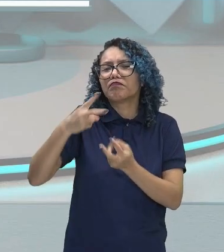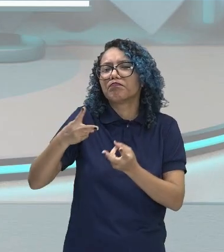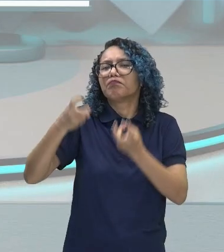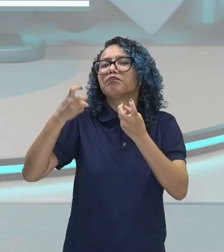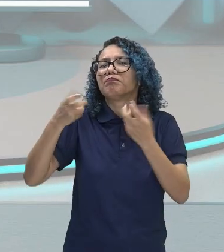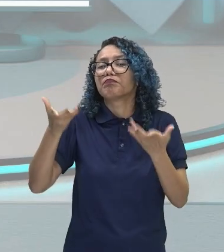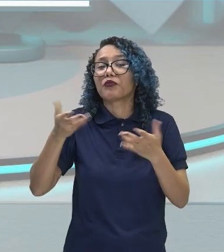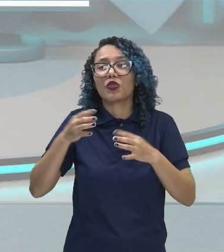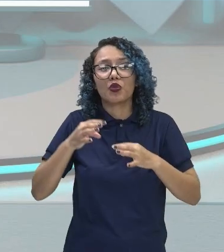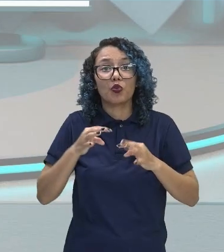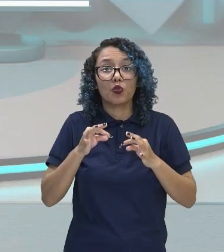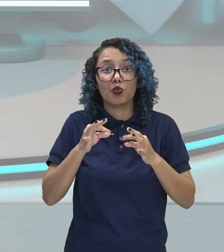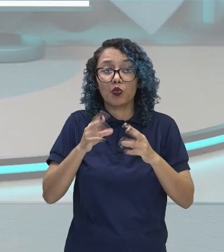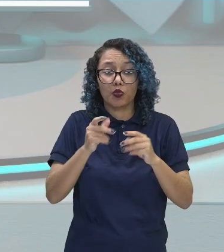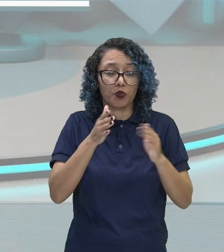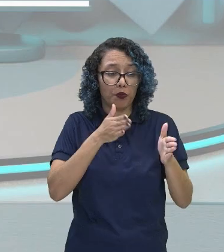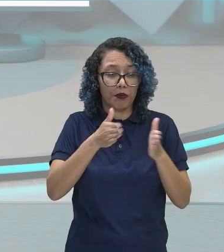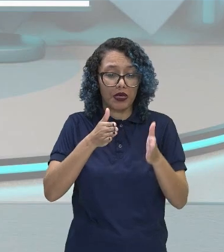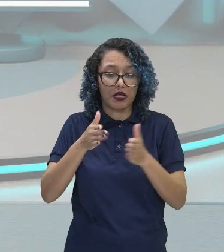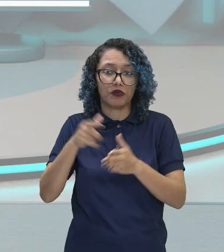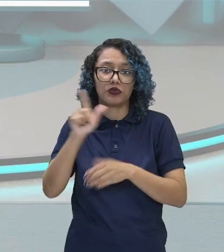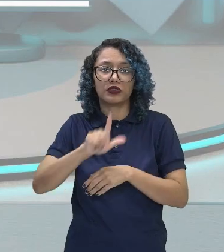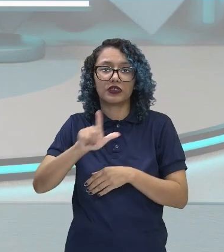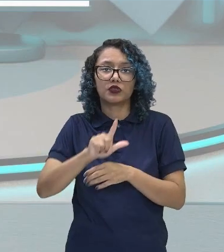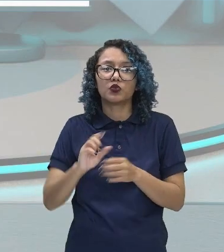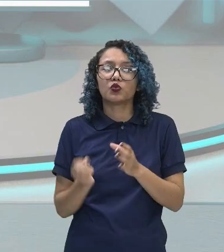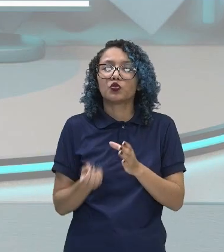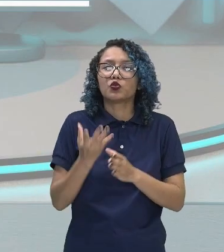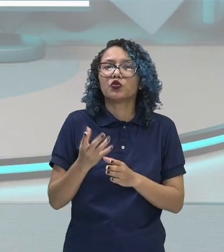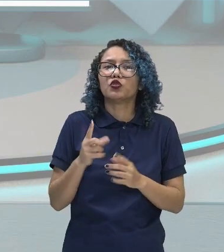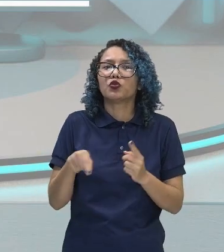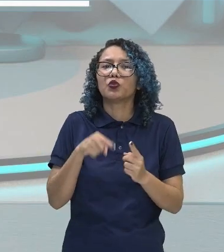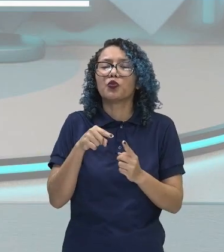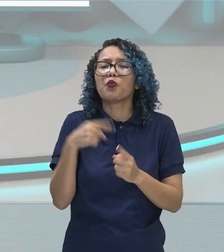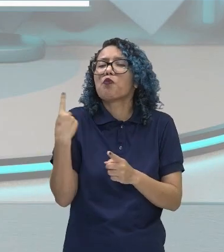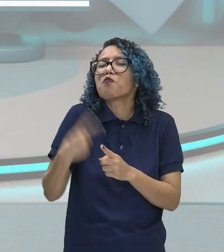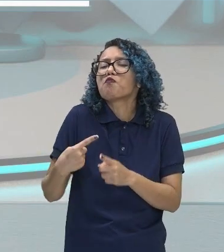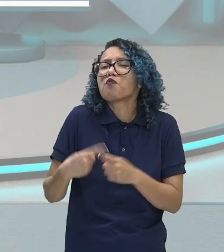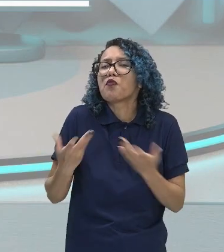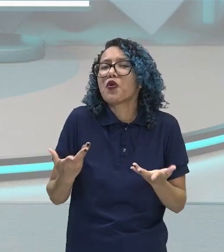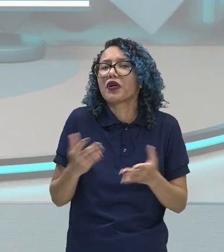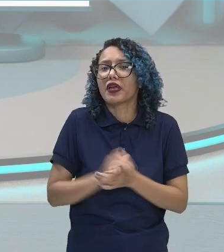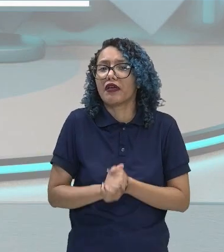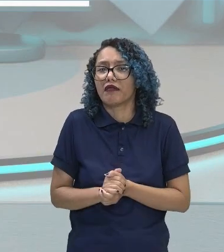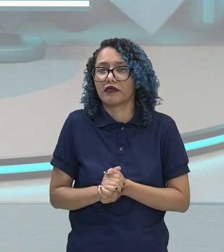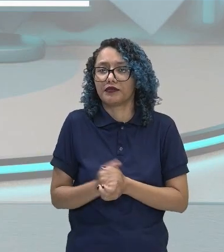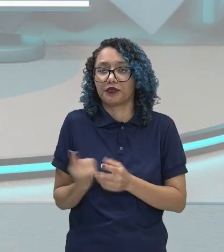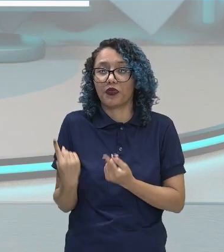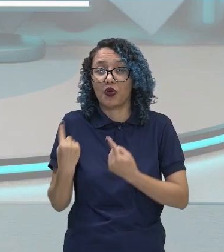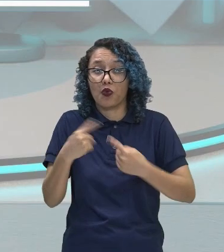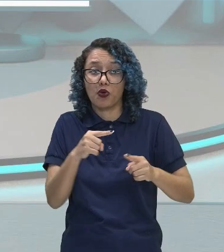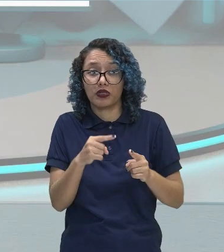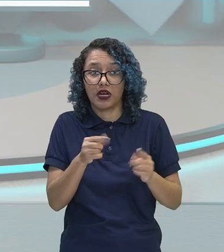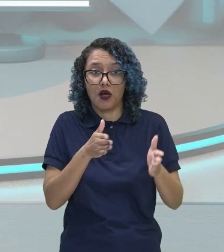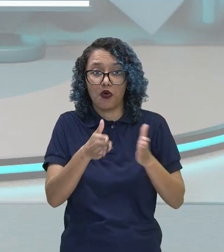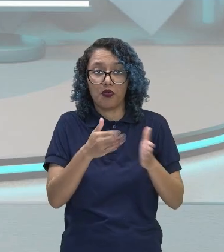período literário ele surge, tá? Ele surge em reação ao